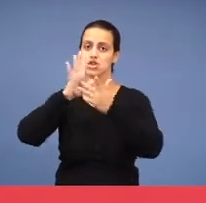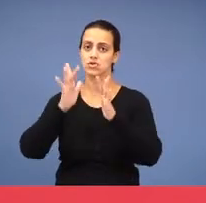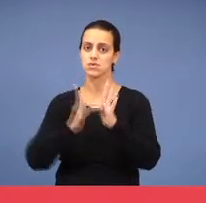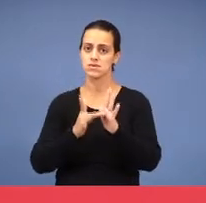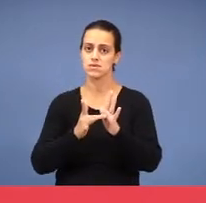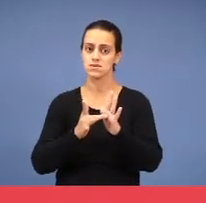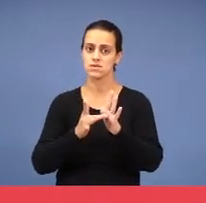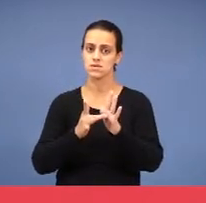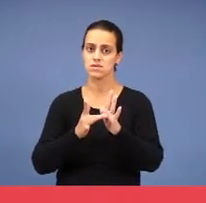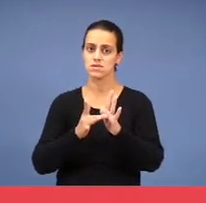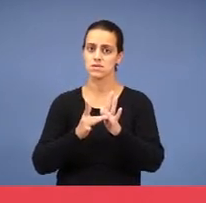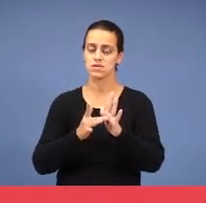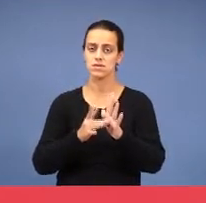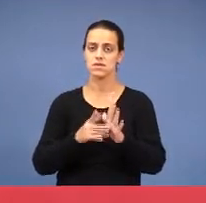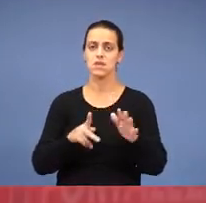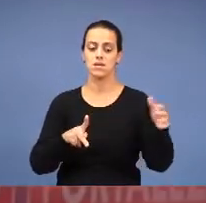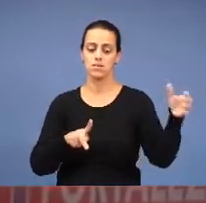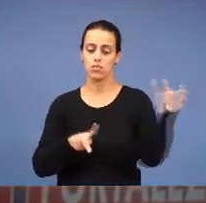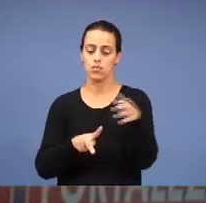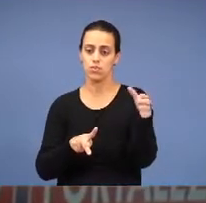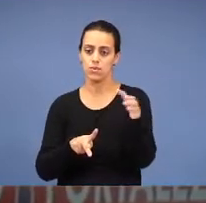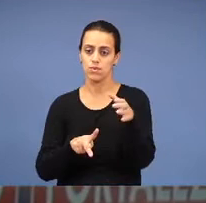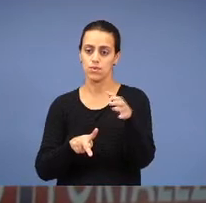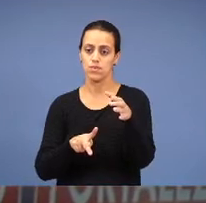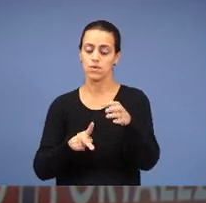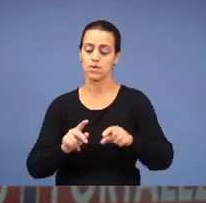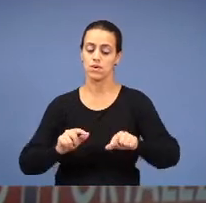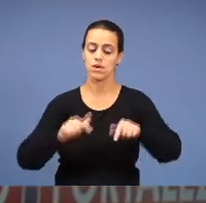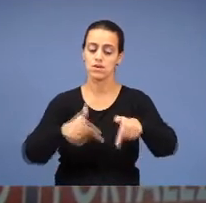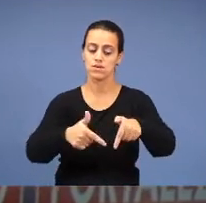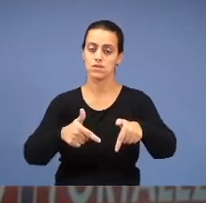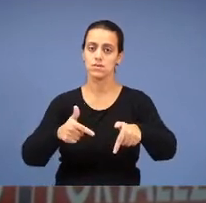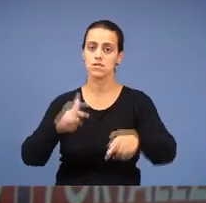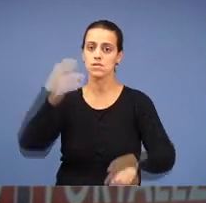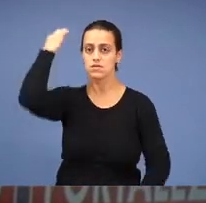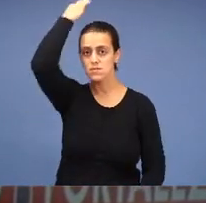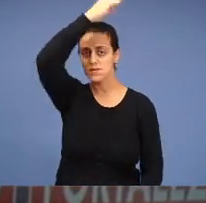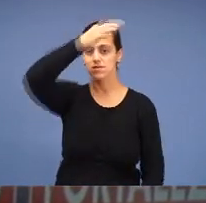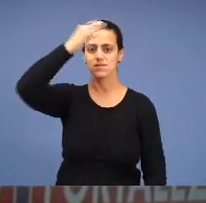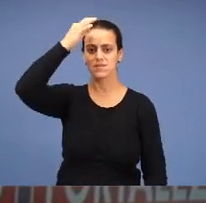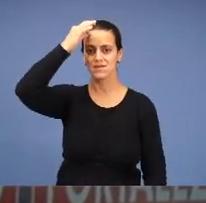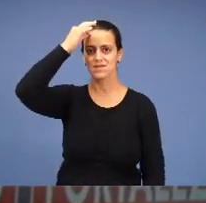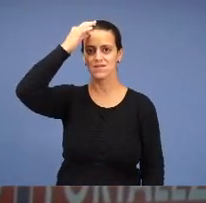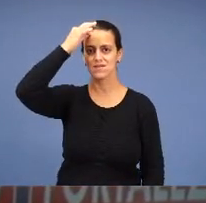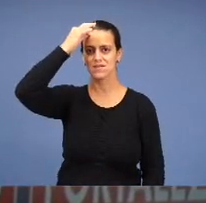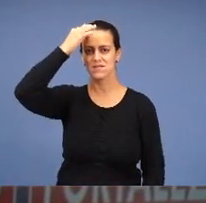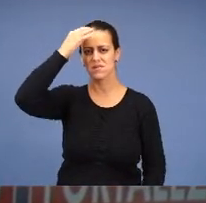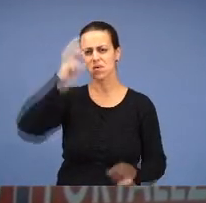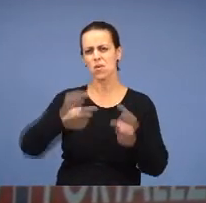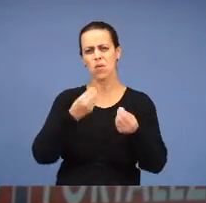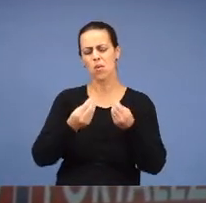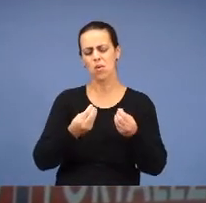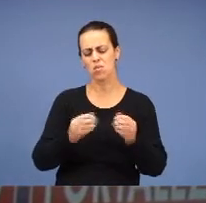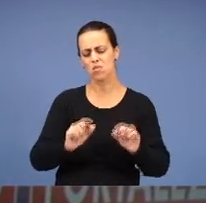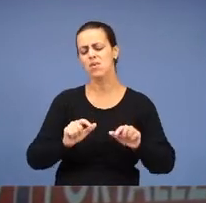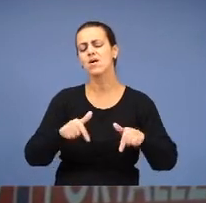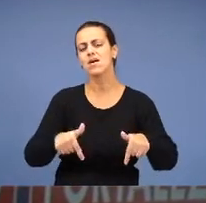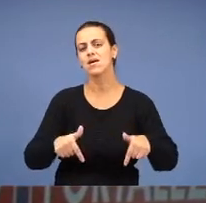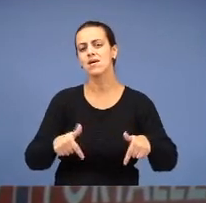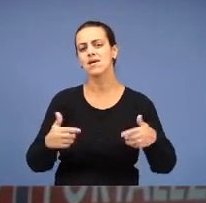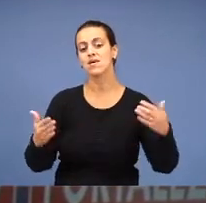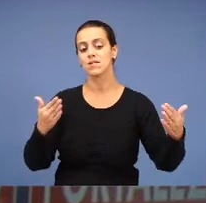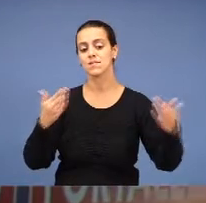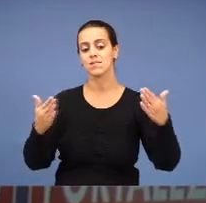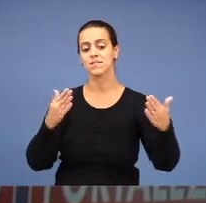Pérgamo, operação do Espírito Santo. Onde está a operação deles? Nas parábolas. Se você não tiver as